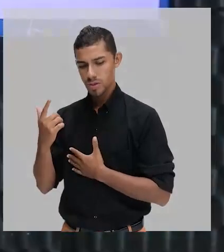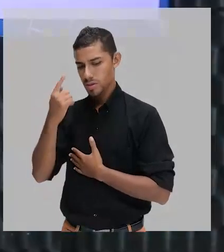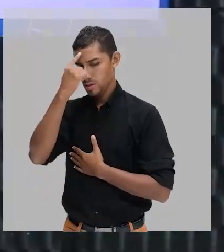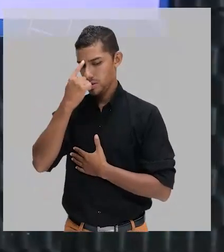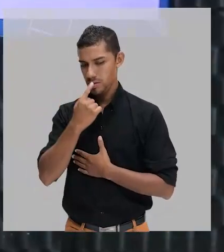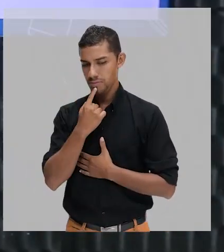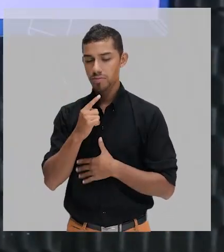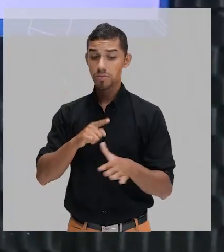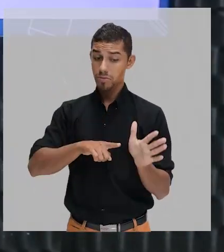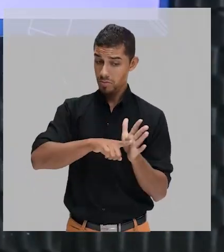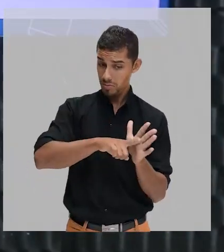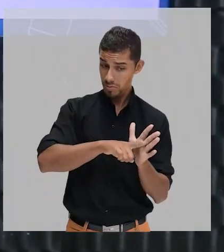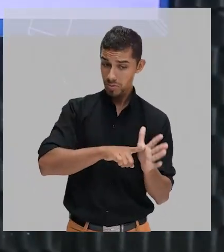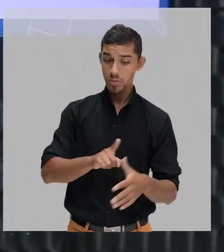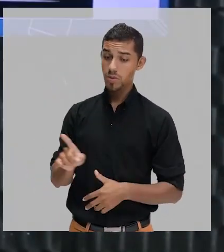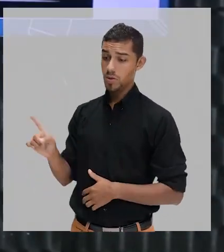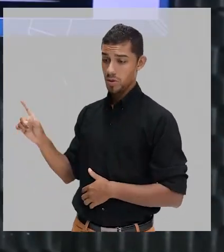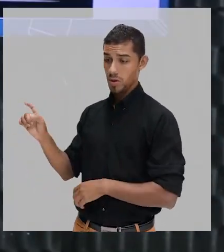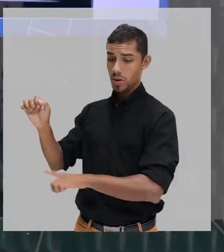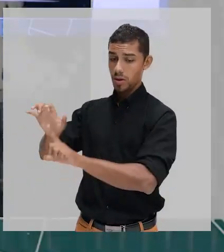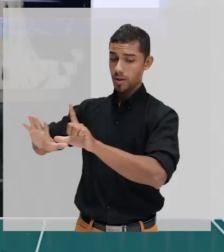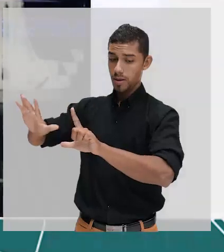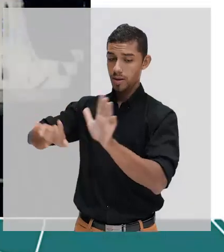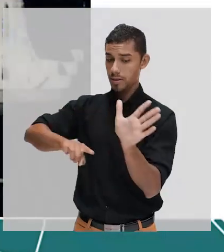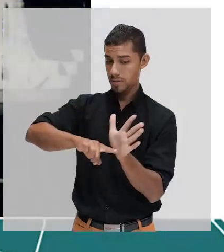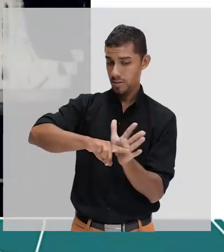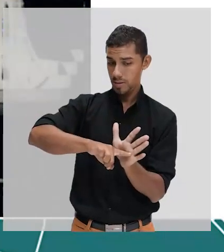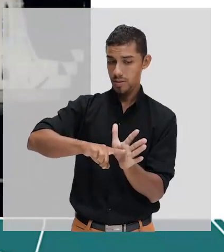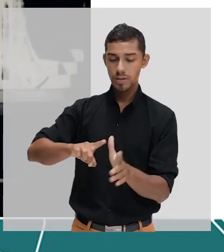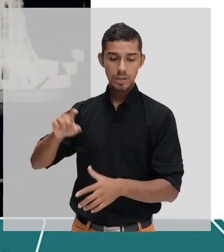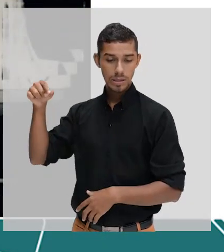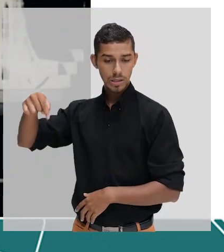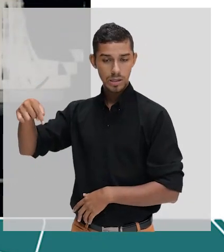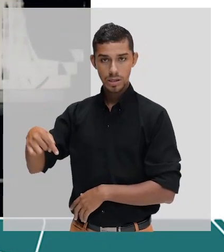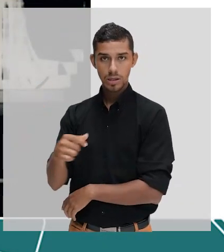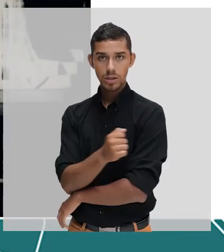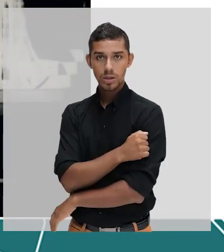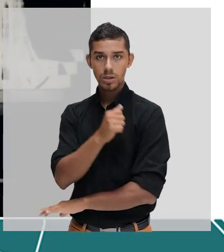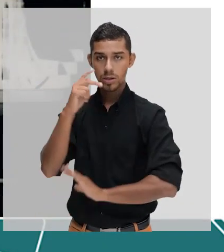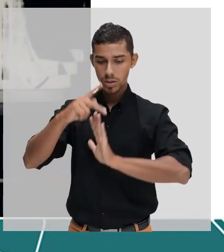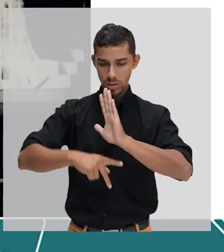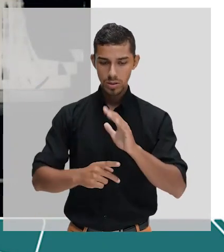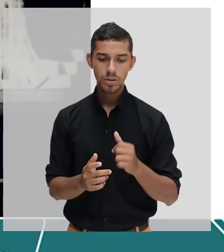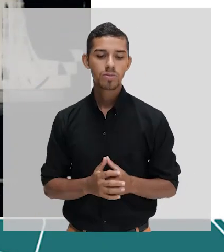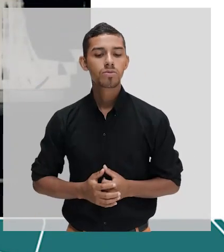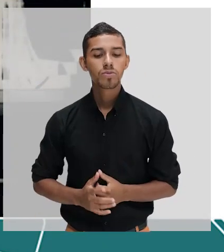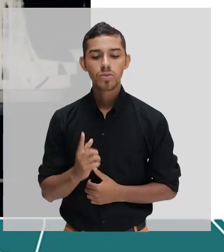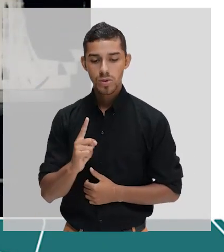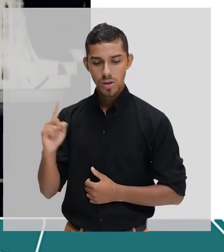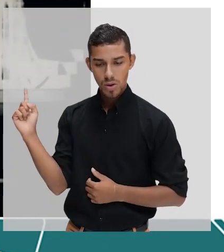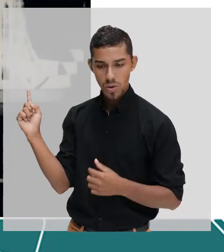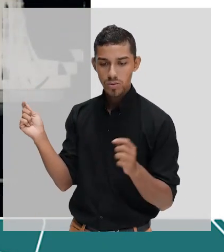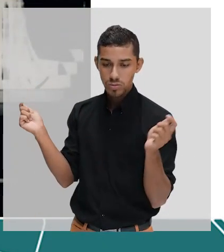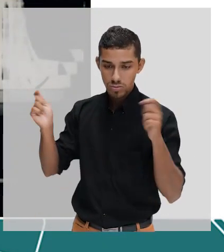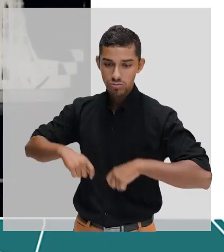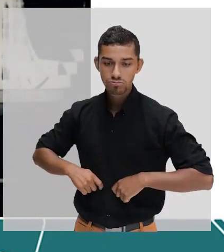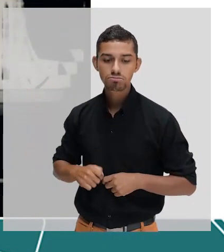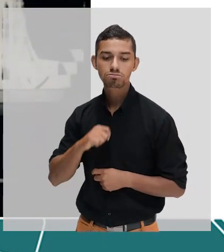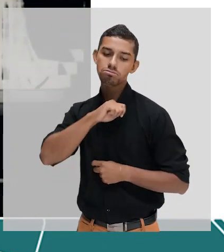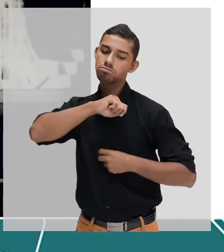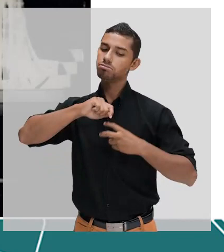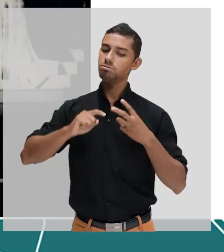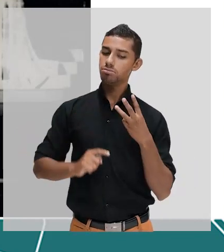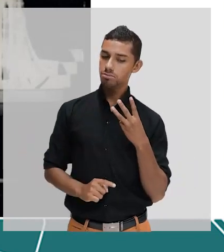imagem aqui. Pesquisem sobre isso na plataforma, né? Esse aqui é um capítulo à parte. Esse aqui é um cenário construído em 3